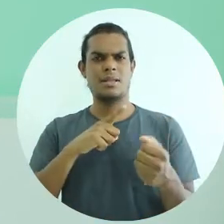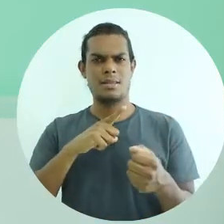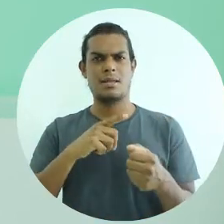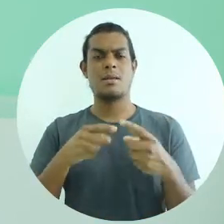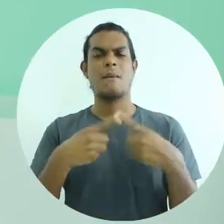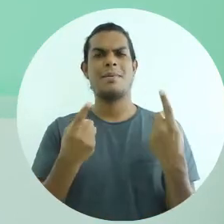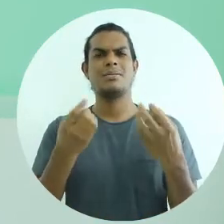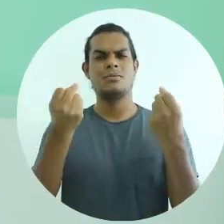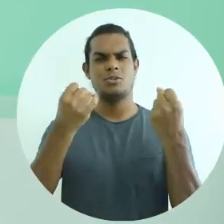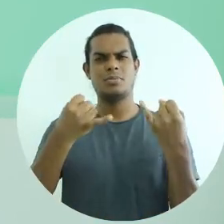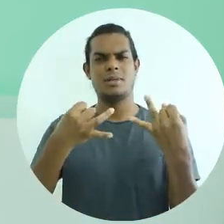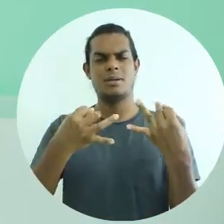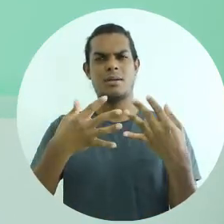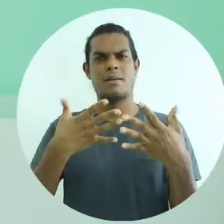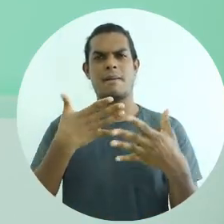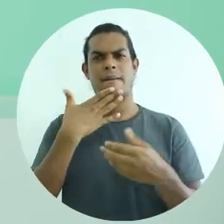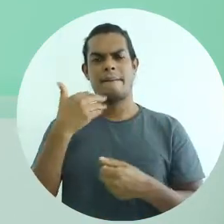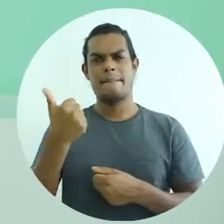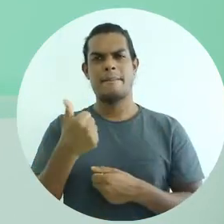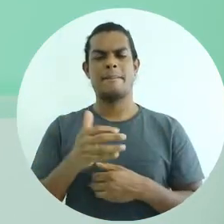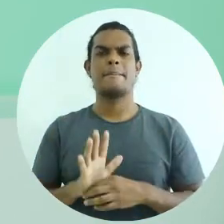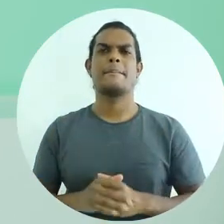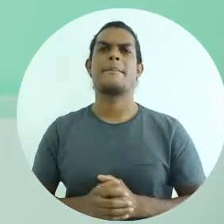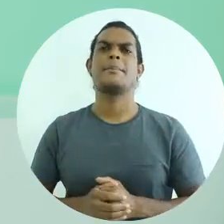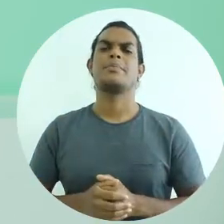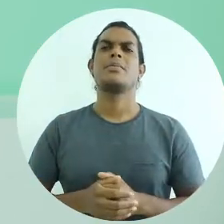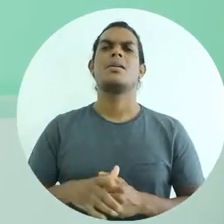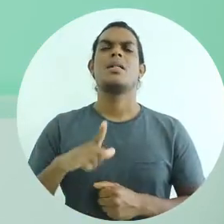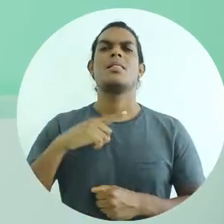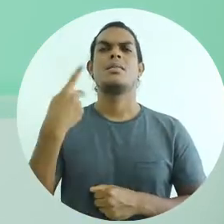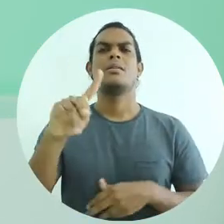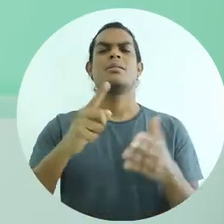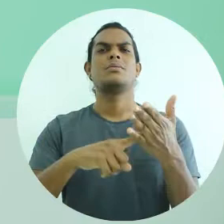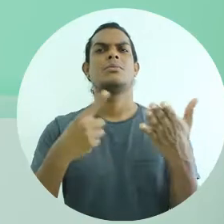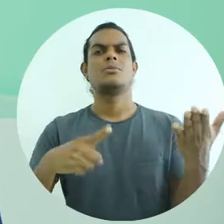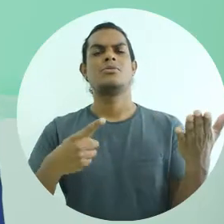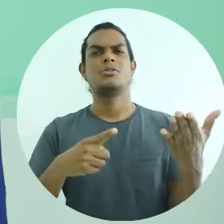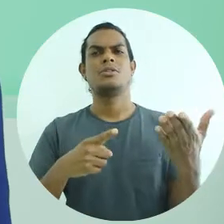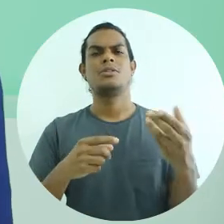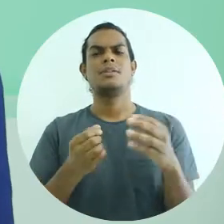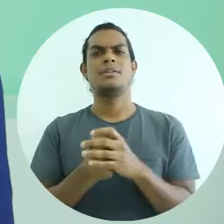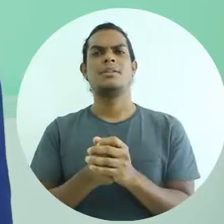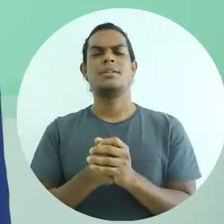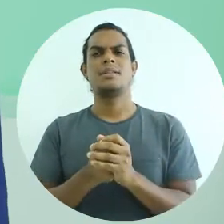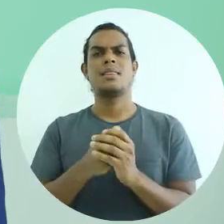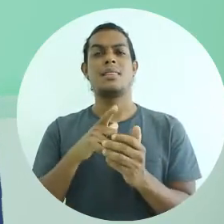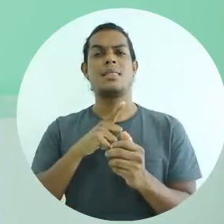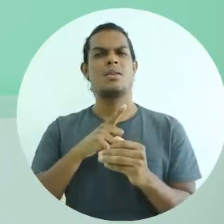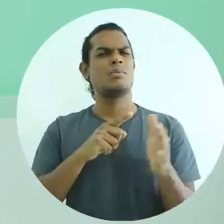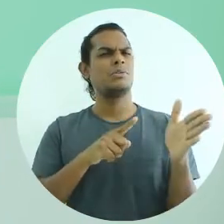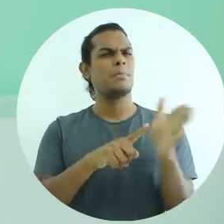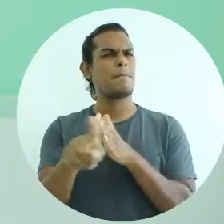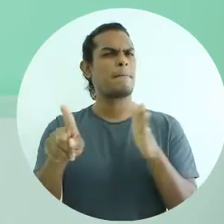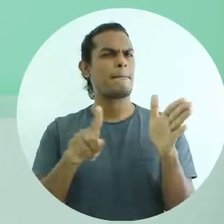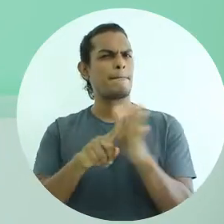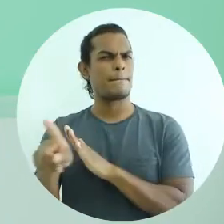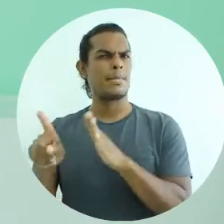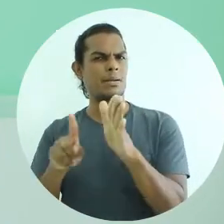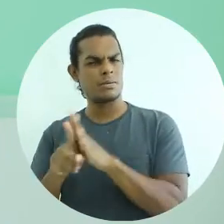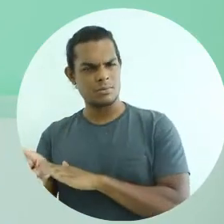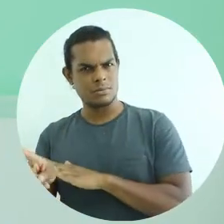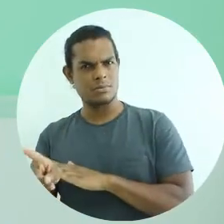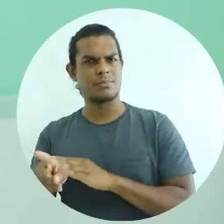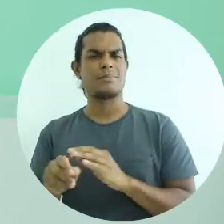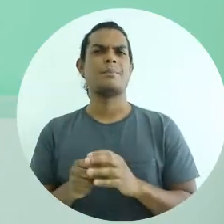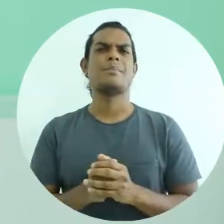preencher o plano de ação. Você viu no seu caderno que ela é formada por algumas perguntas. Na verdade, a ferramenta